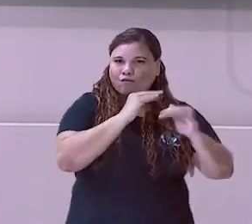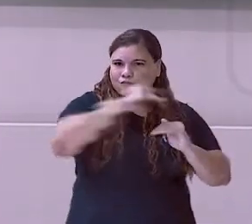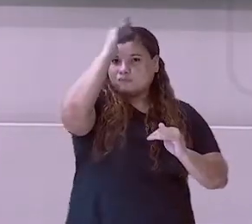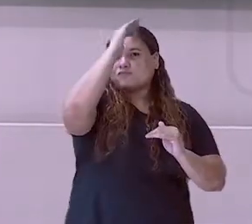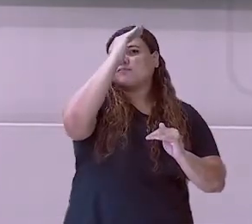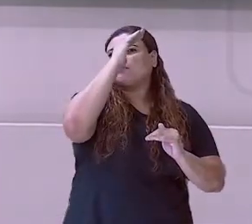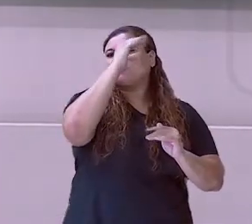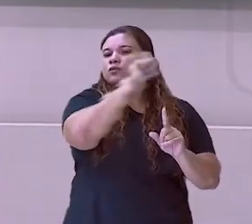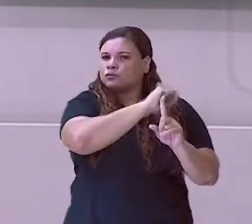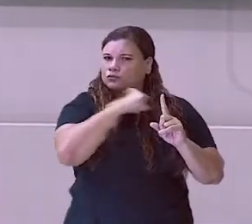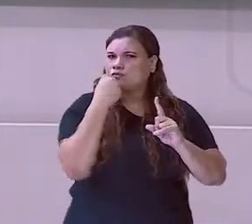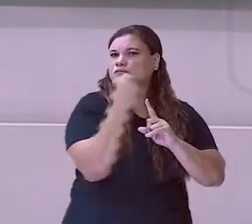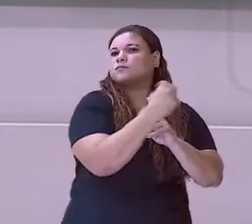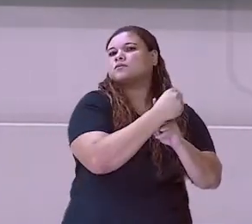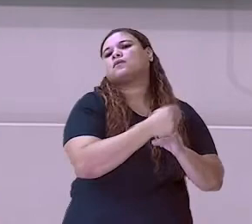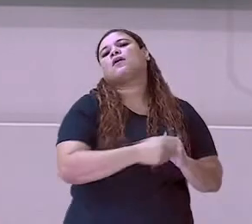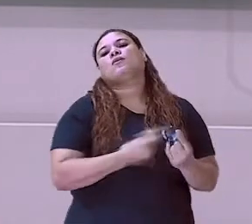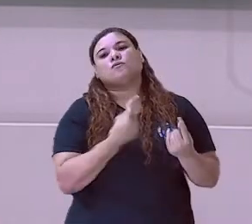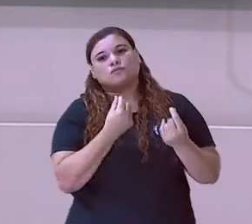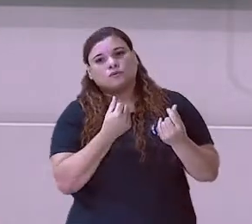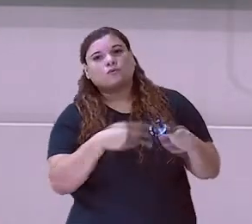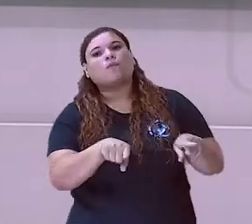econômico. Ok?